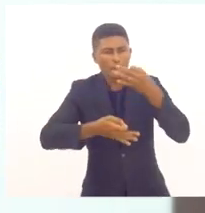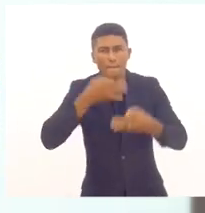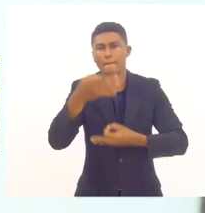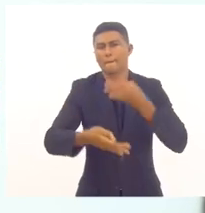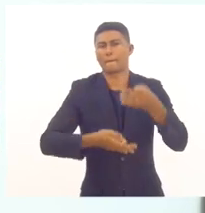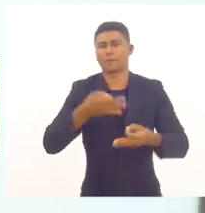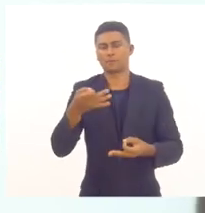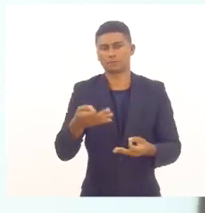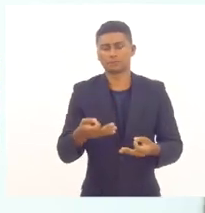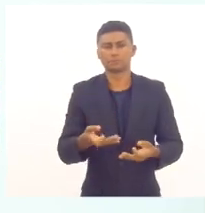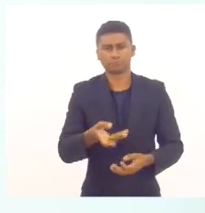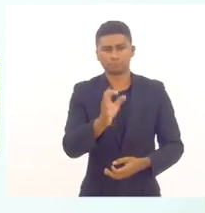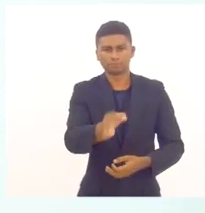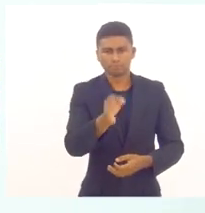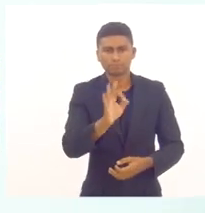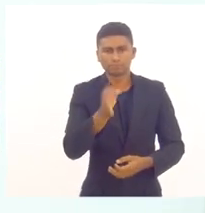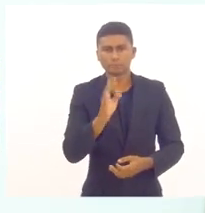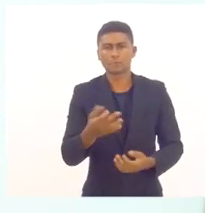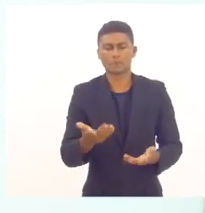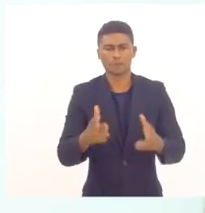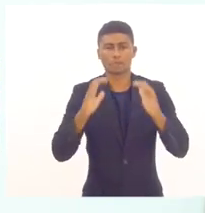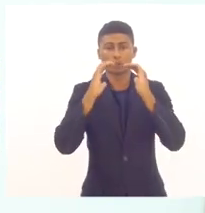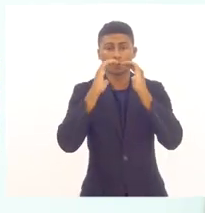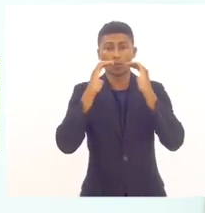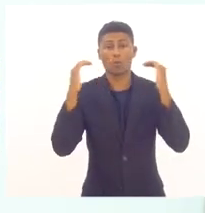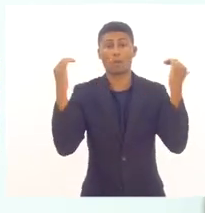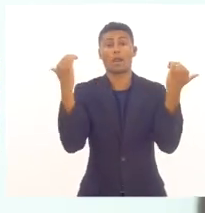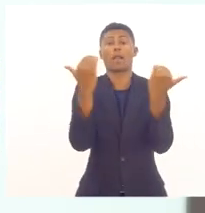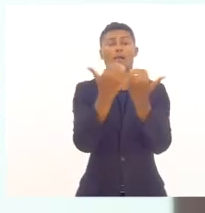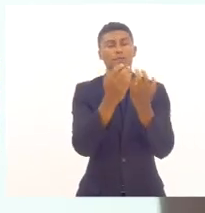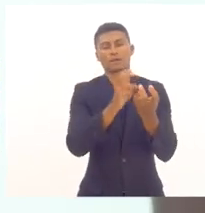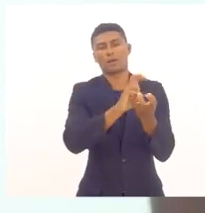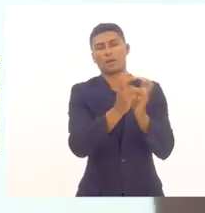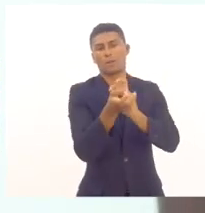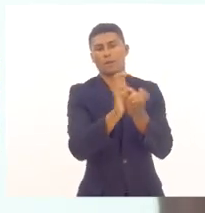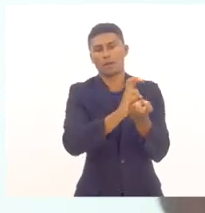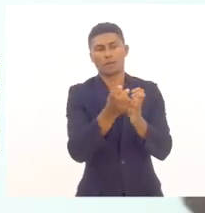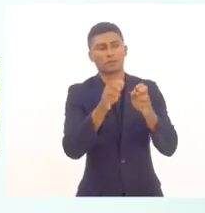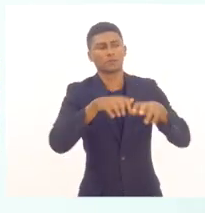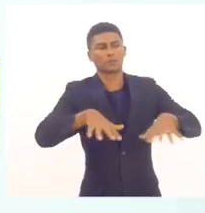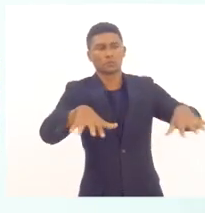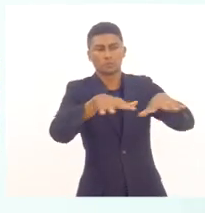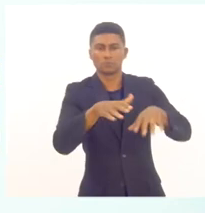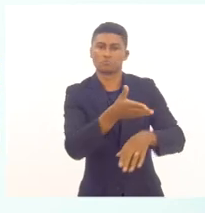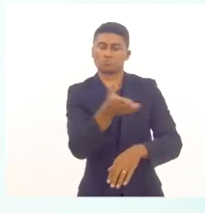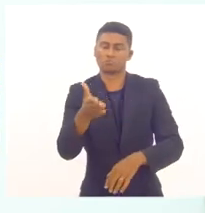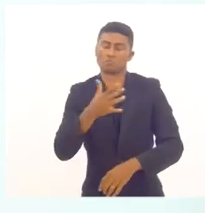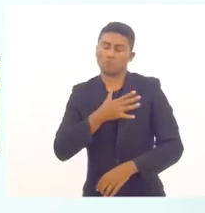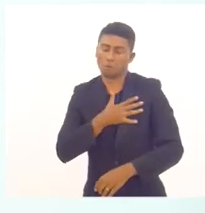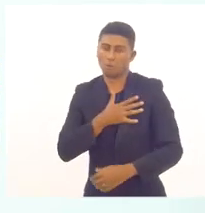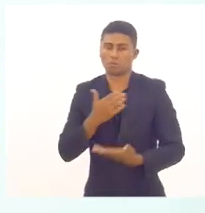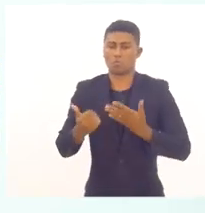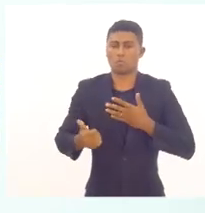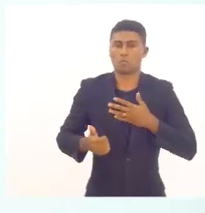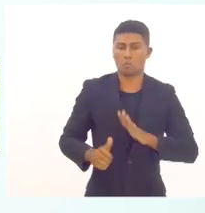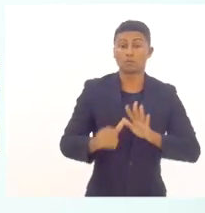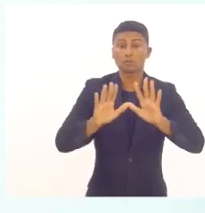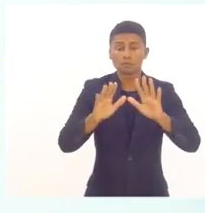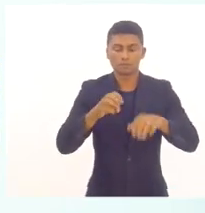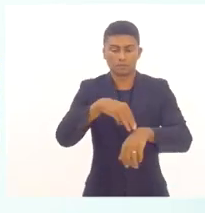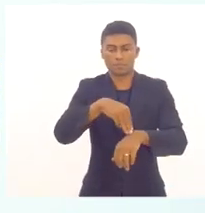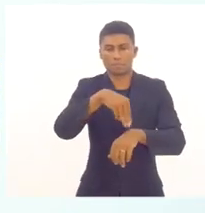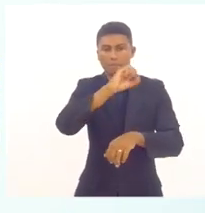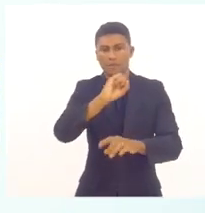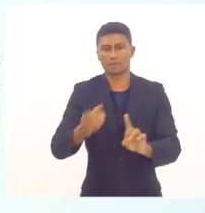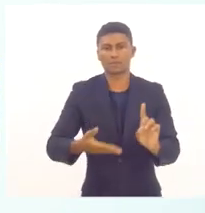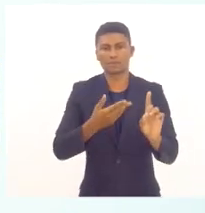fato reconhecido, inclusive, por toda a comunidade da capoeira, quem gosta e quem não gosta da gente, que o mestre Paulão é um dos nossos